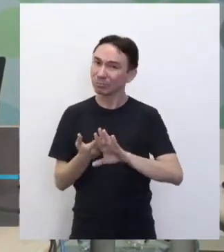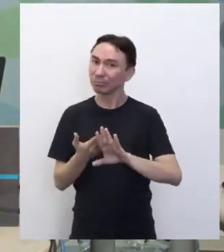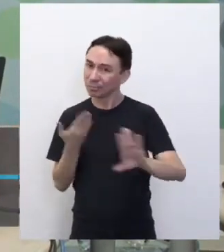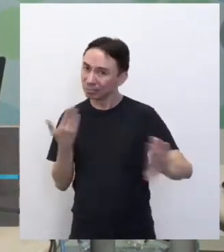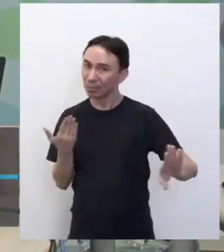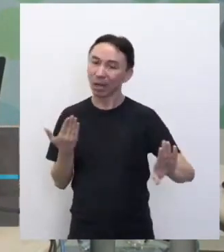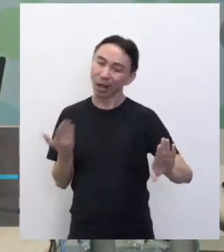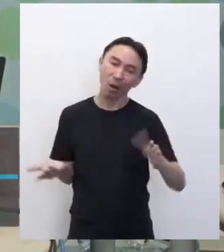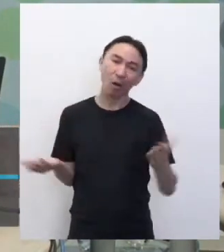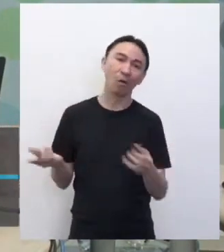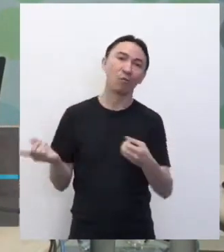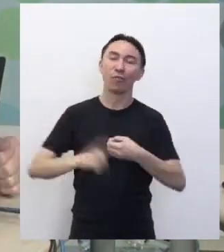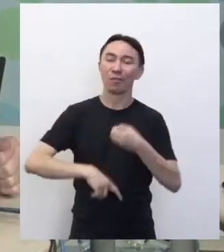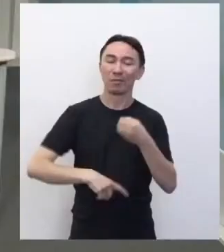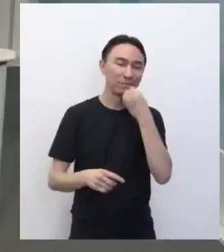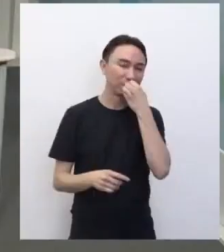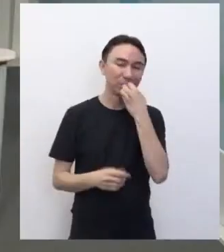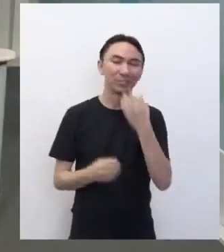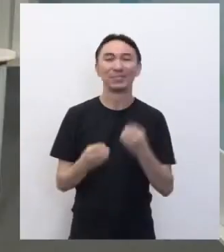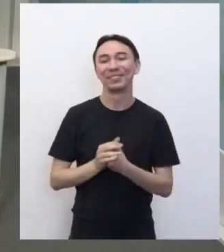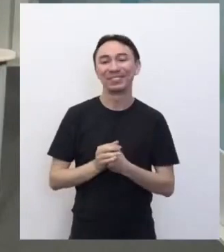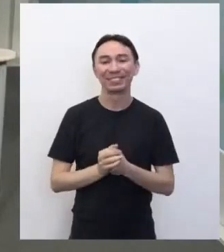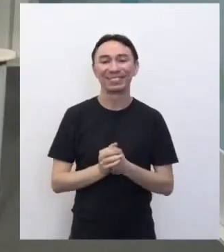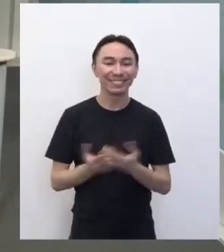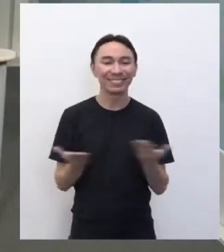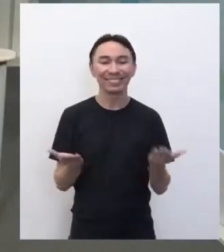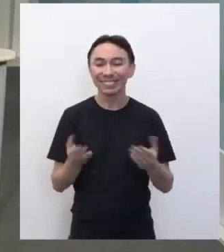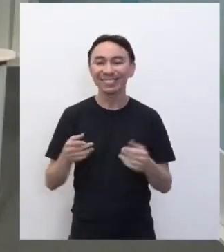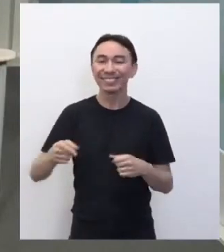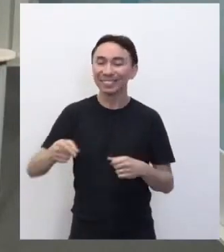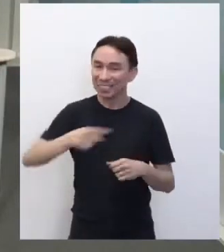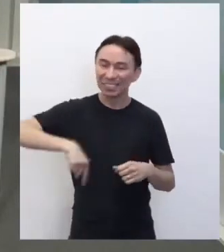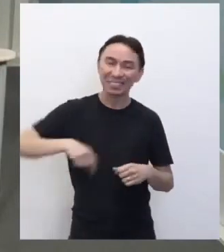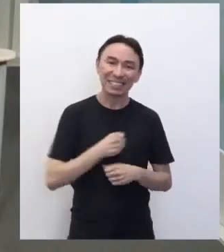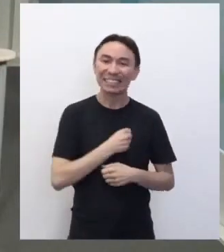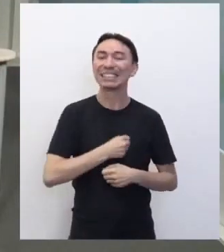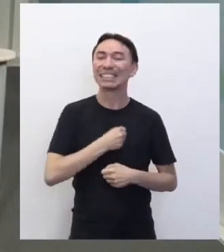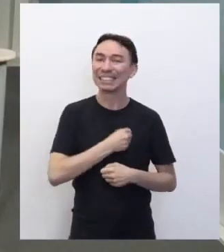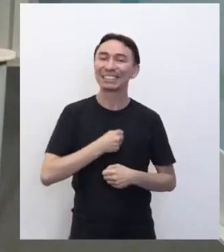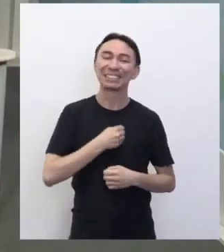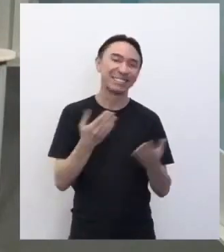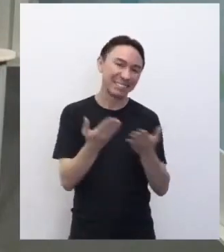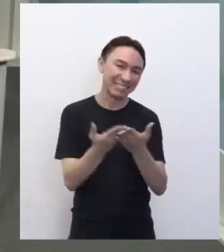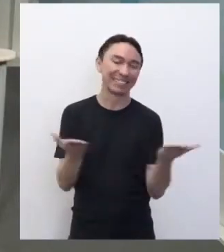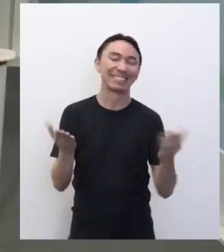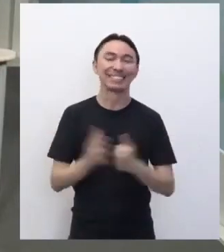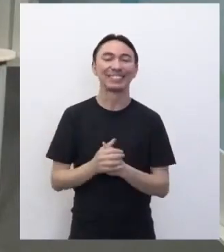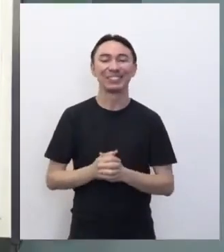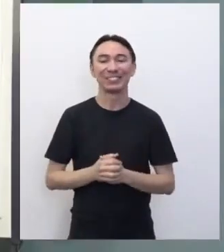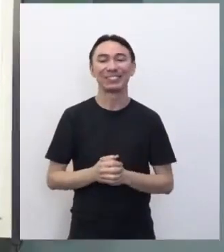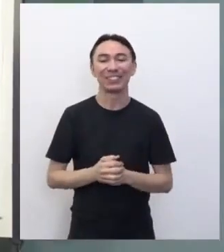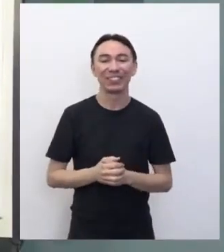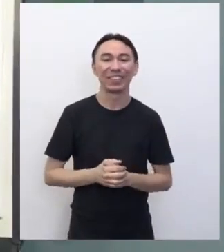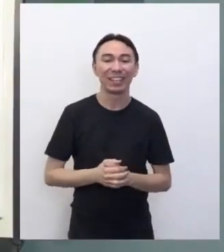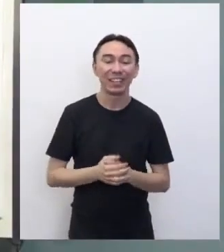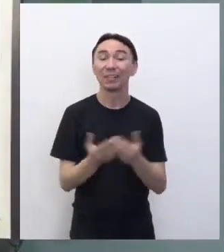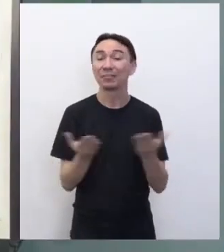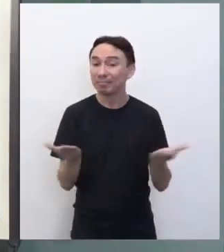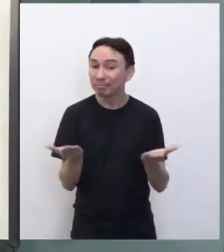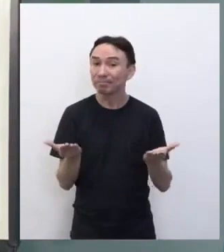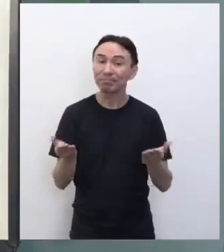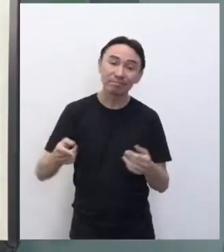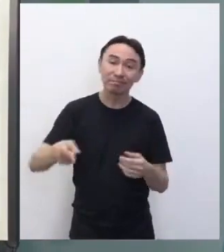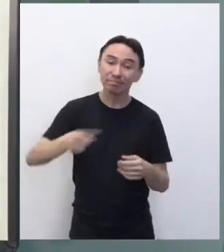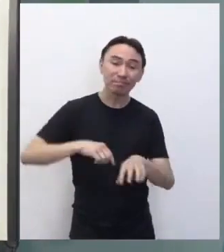de volta. Yeah. We are missing them, right? Yes. Estamos aí sentindo falta do pessoal aqui. Okay, so we are back to class